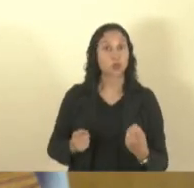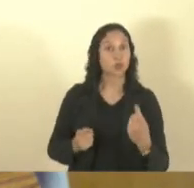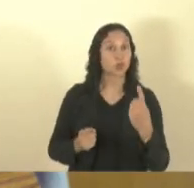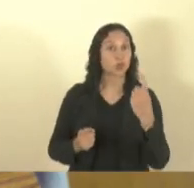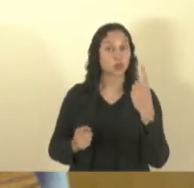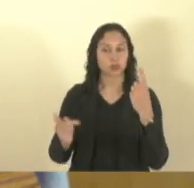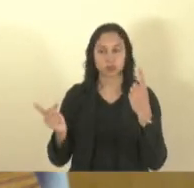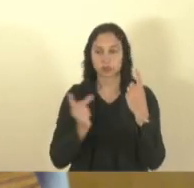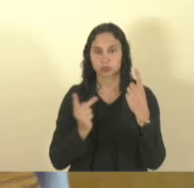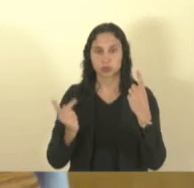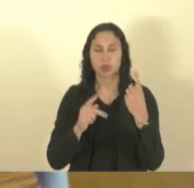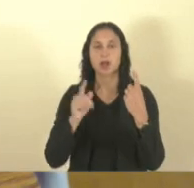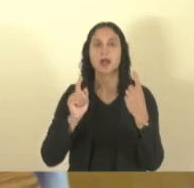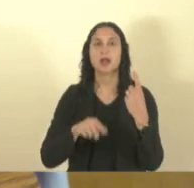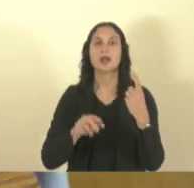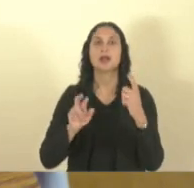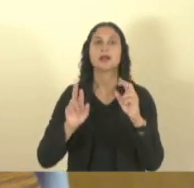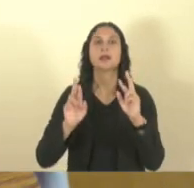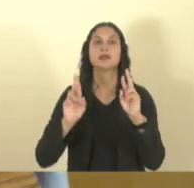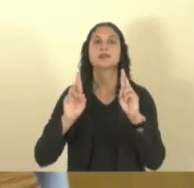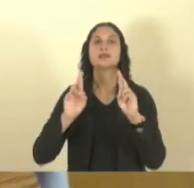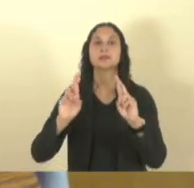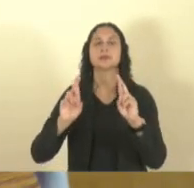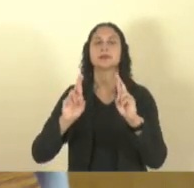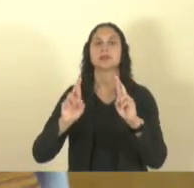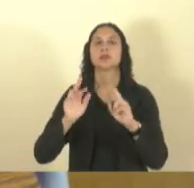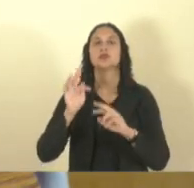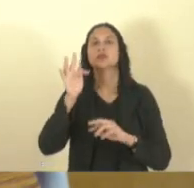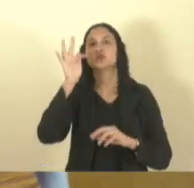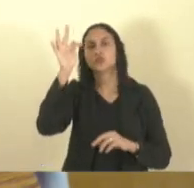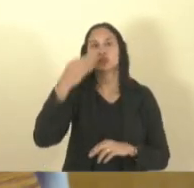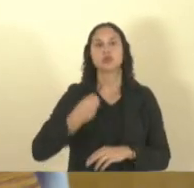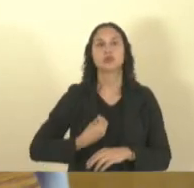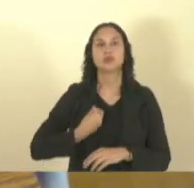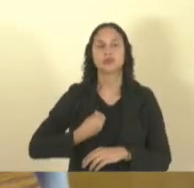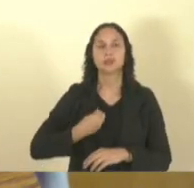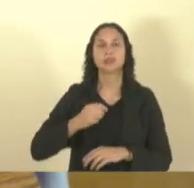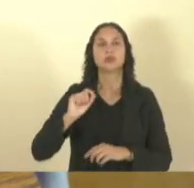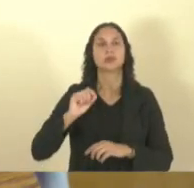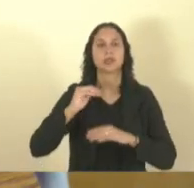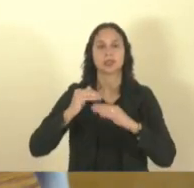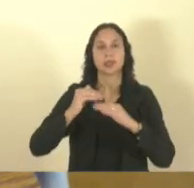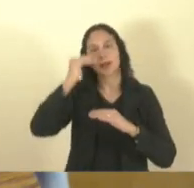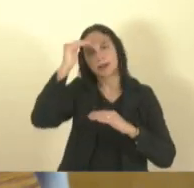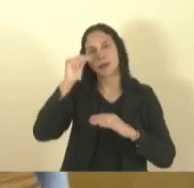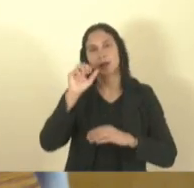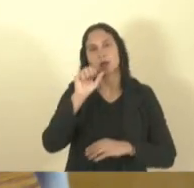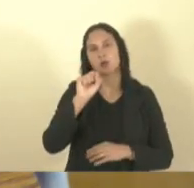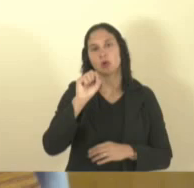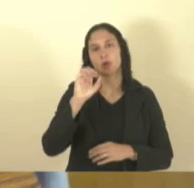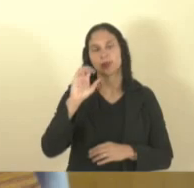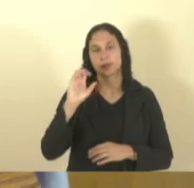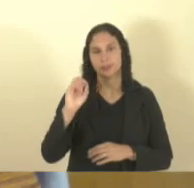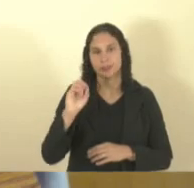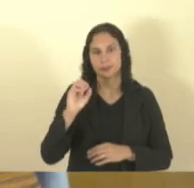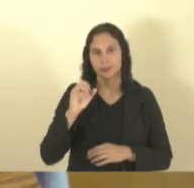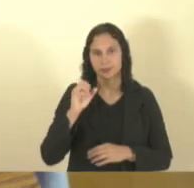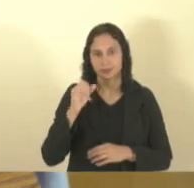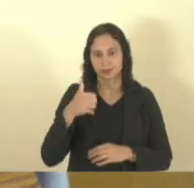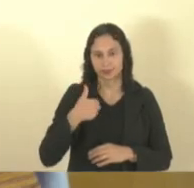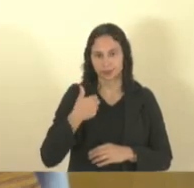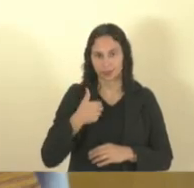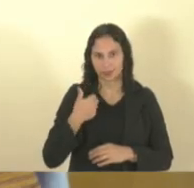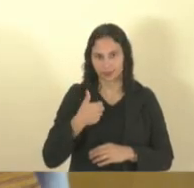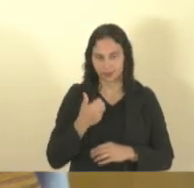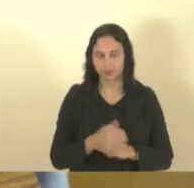uma esperança de vida ao nascer superior a 80 anos. Hoje, no Espírito Santo, a gente tem aí a